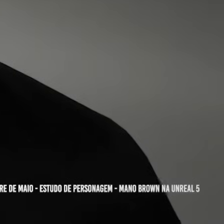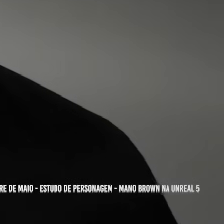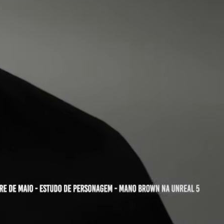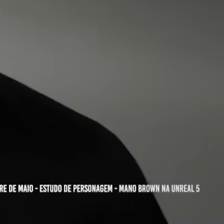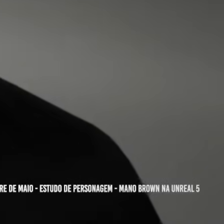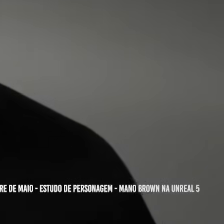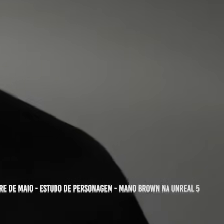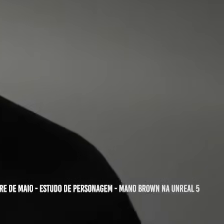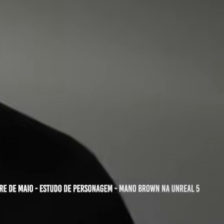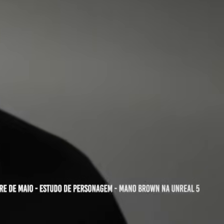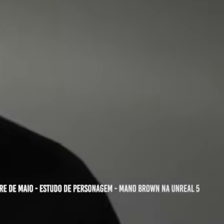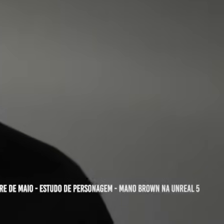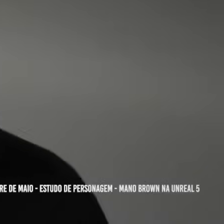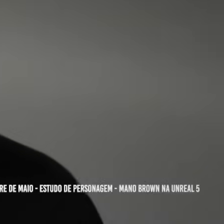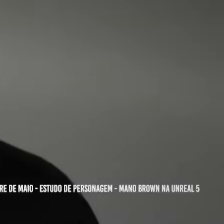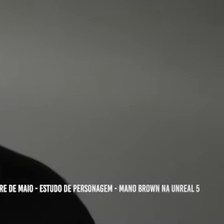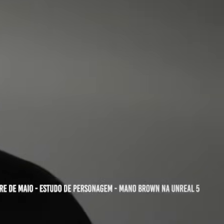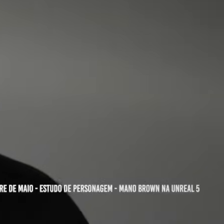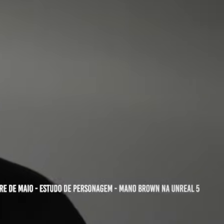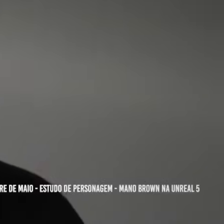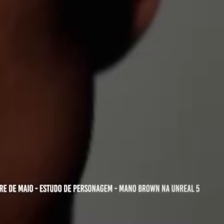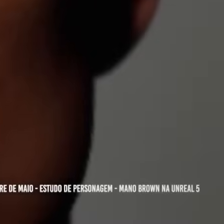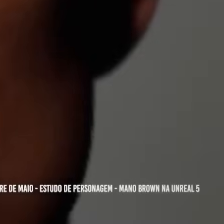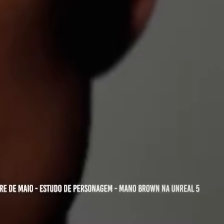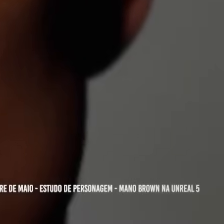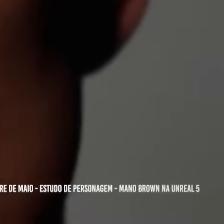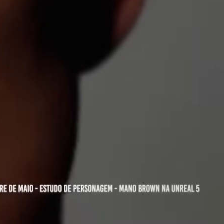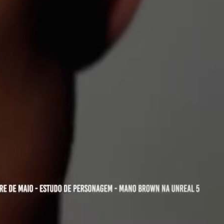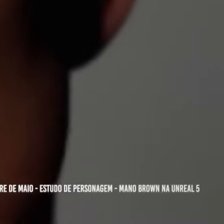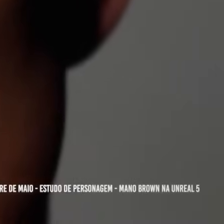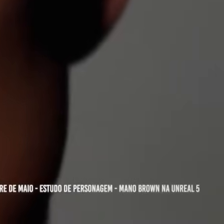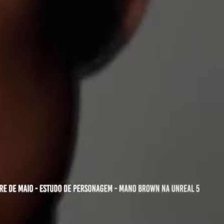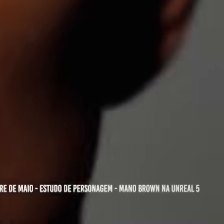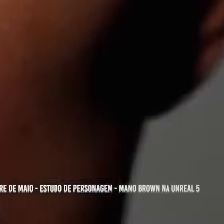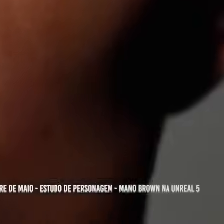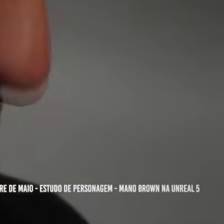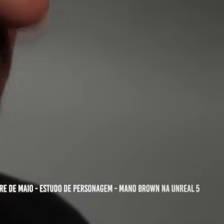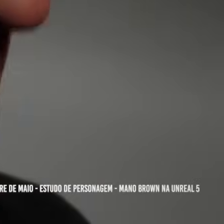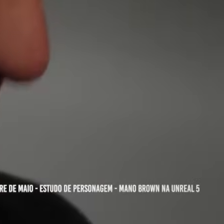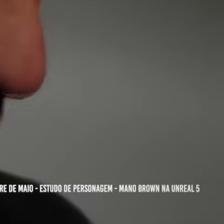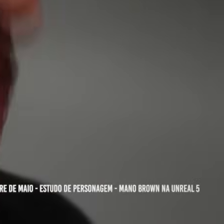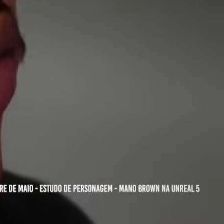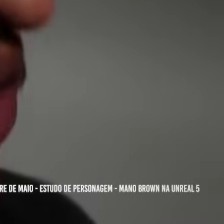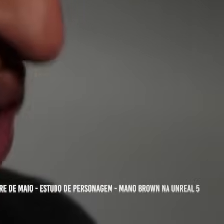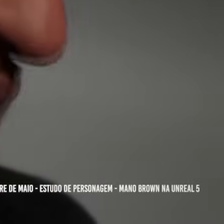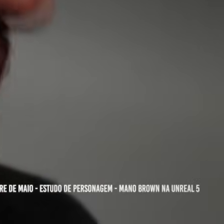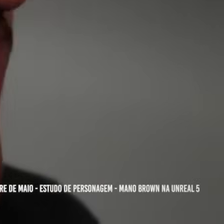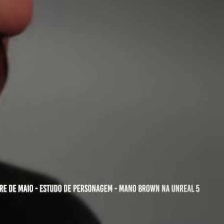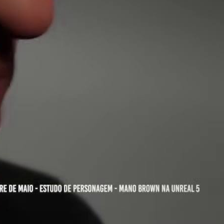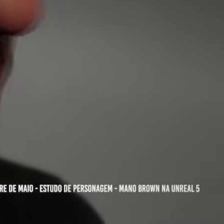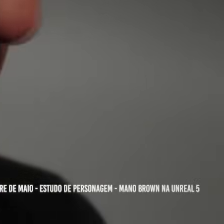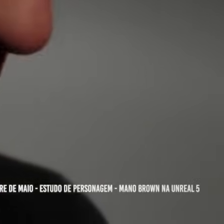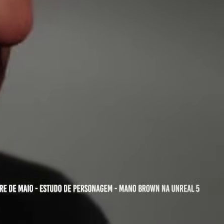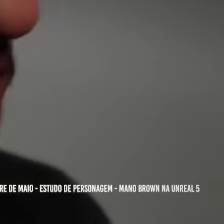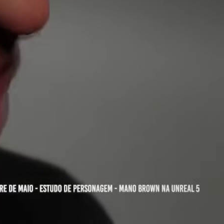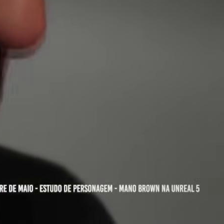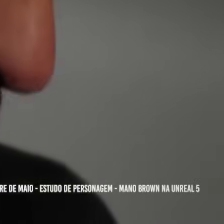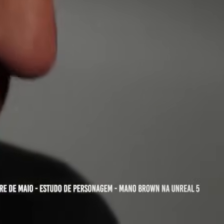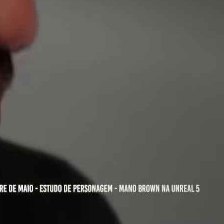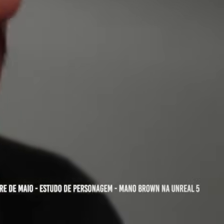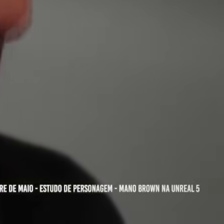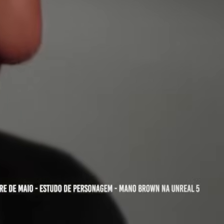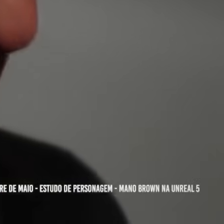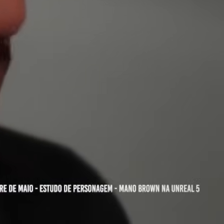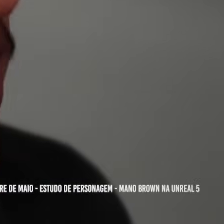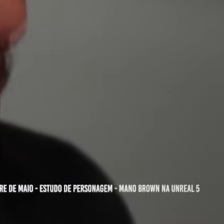chora, tá bom, falou. Não vai pra grupo, irmão, aí Jesus chorou. Porra, vagabundo, vou te falar, tô